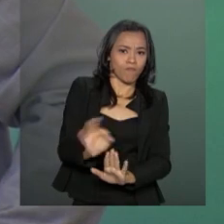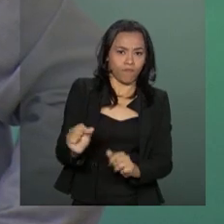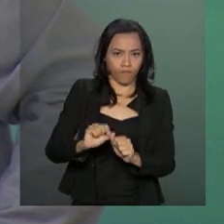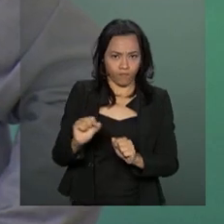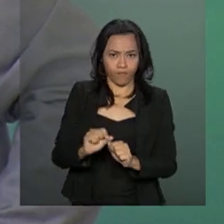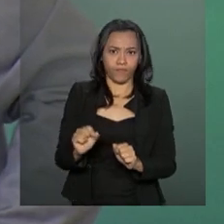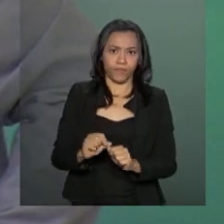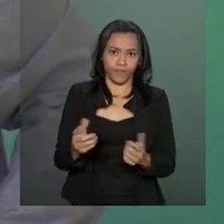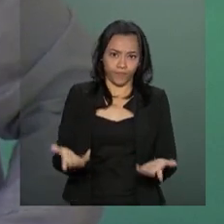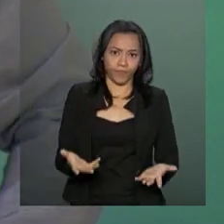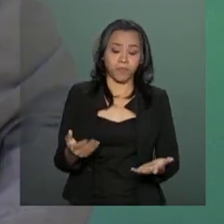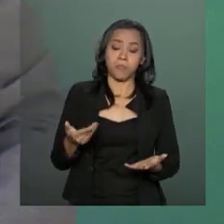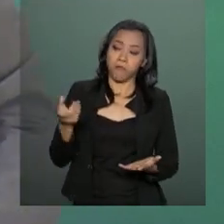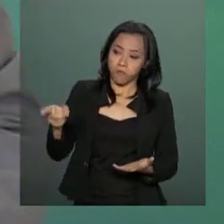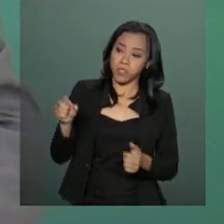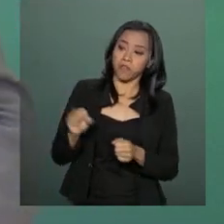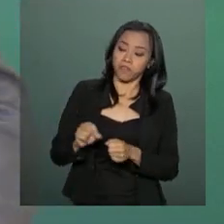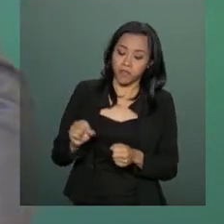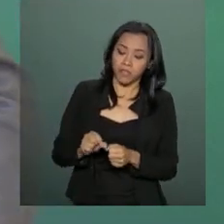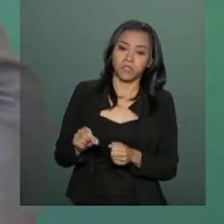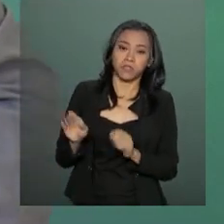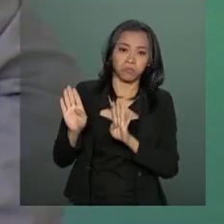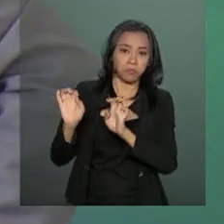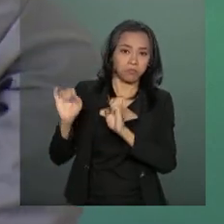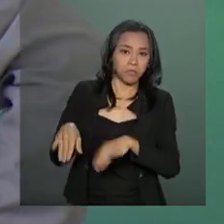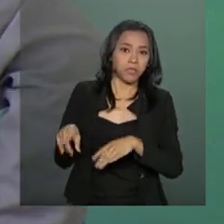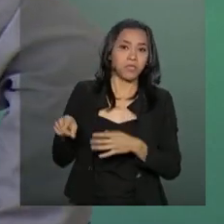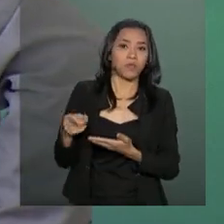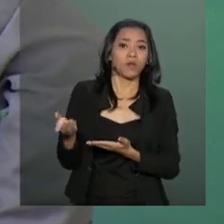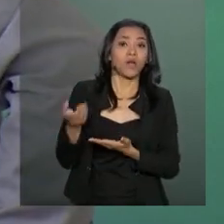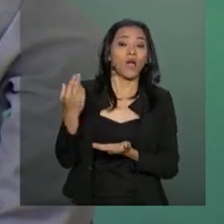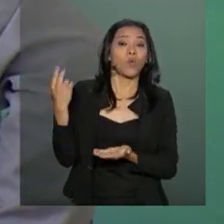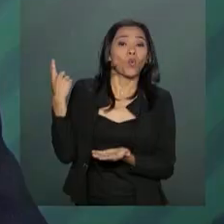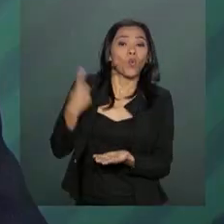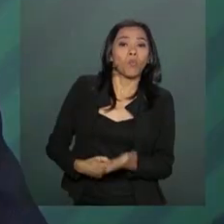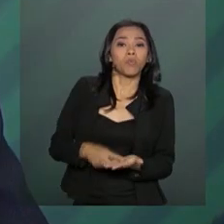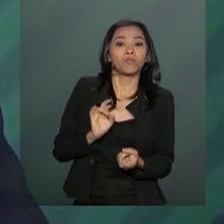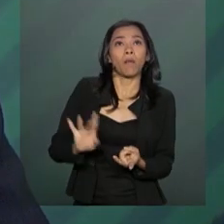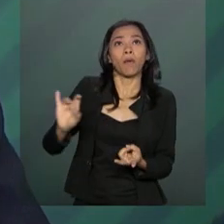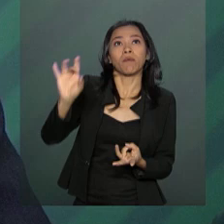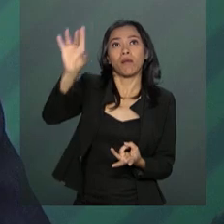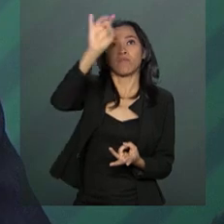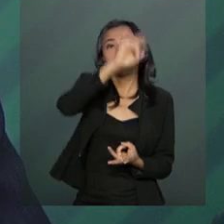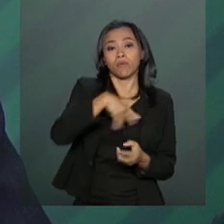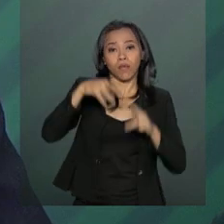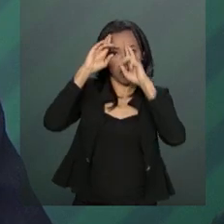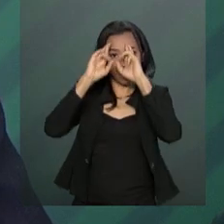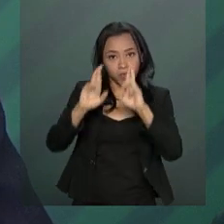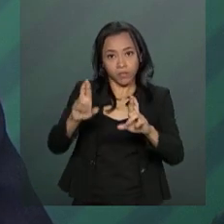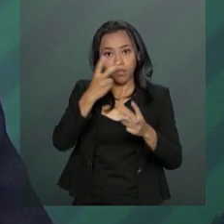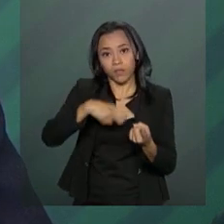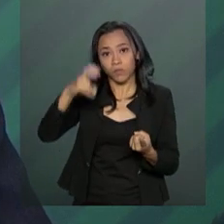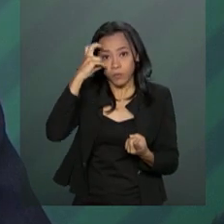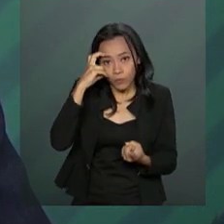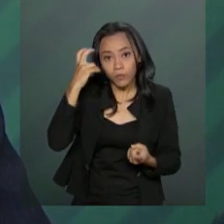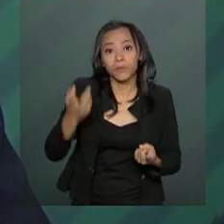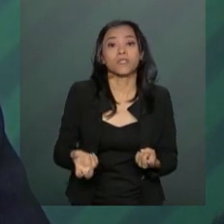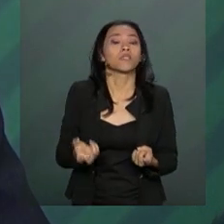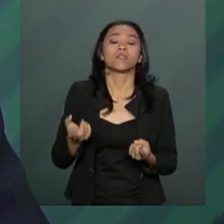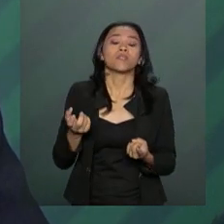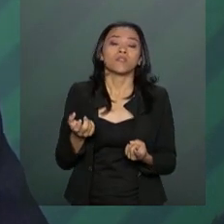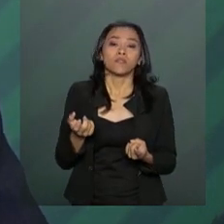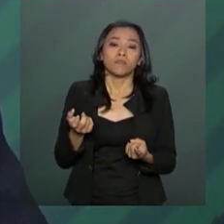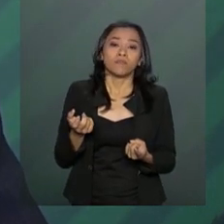disso. O senhor fez uma redistribuição que, preservando as conquistas da cultura do saleitão, preservando a cultura do senhor